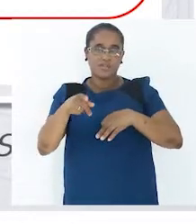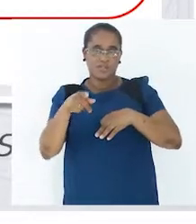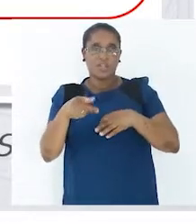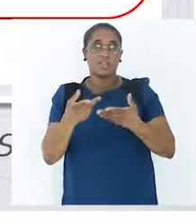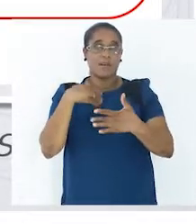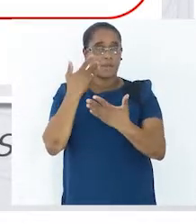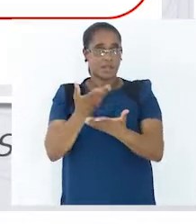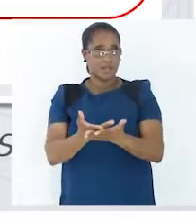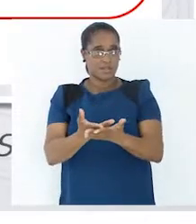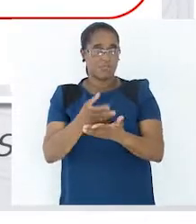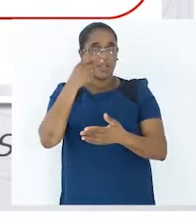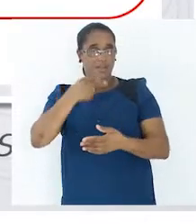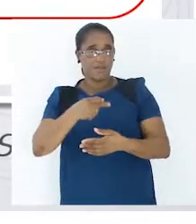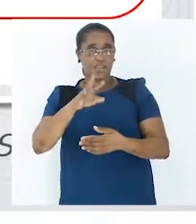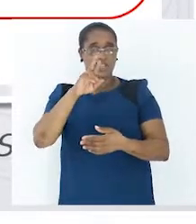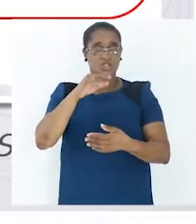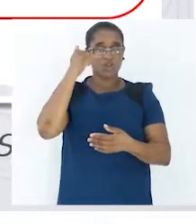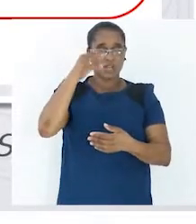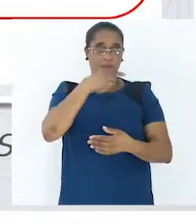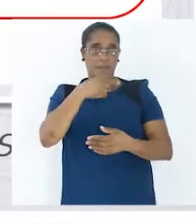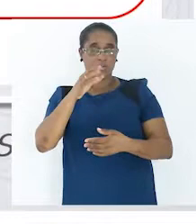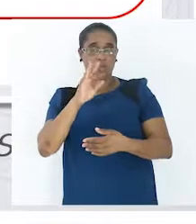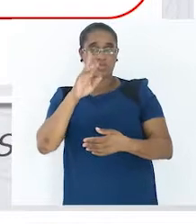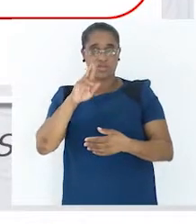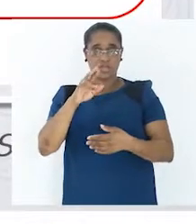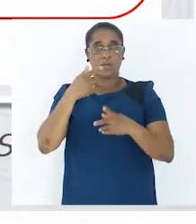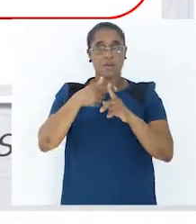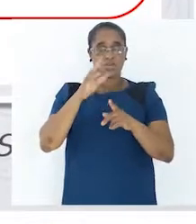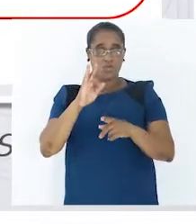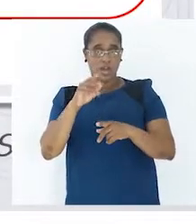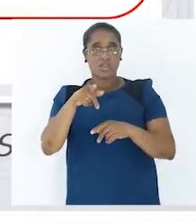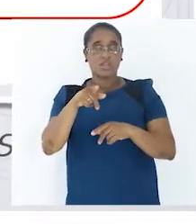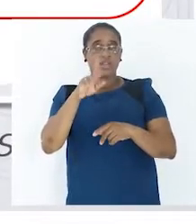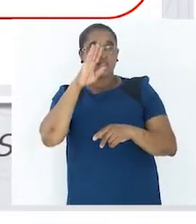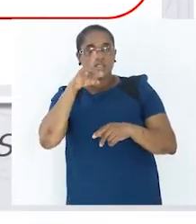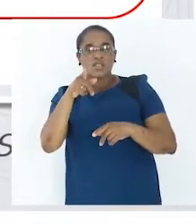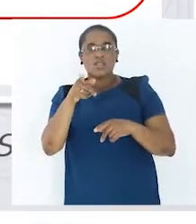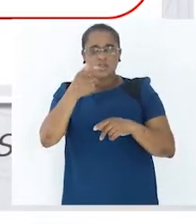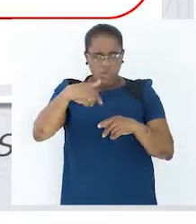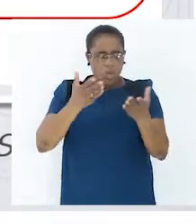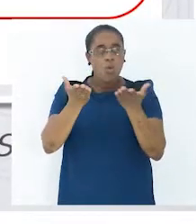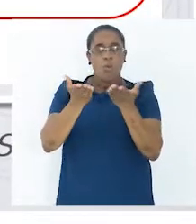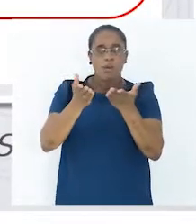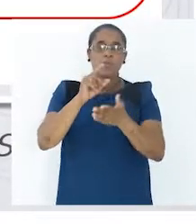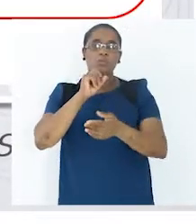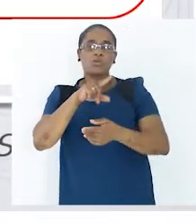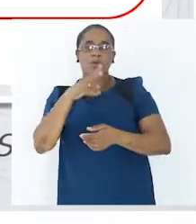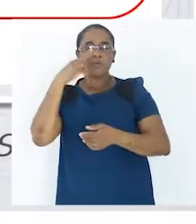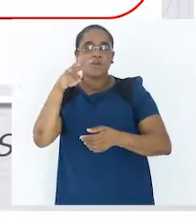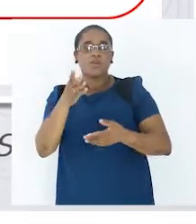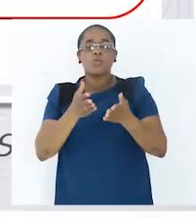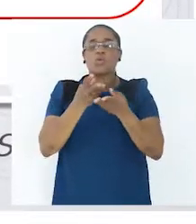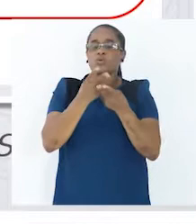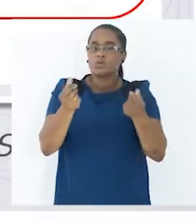desta aplicação fica x² menos 4x mais 4, e se nós compararmos, podemos ver que o resultado